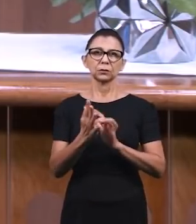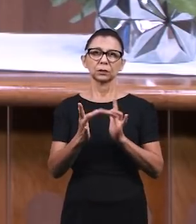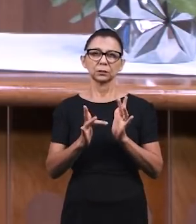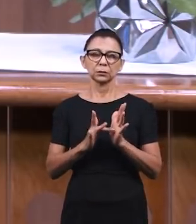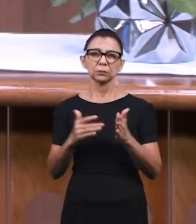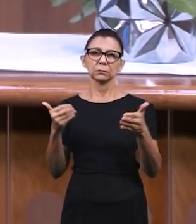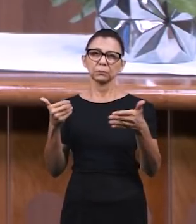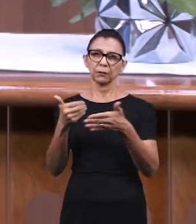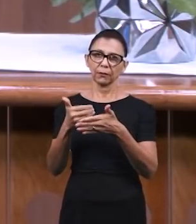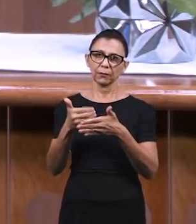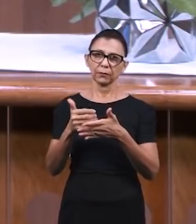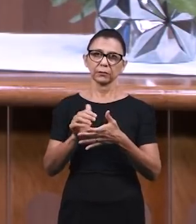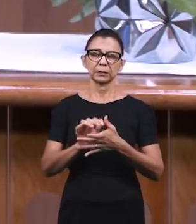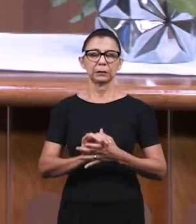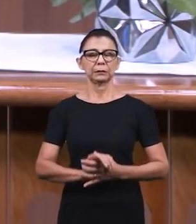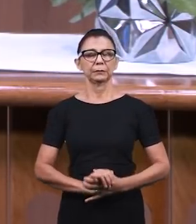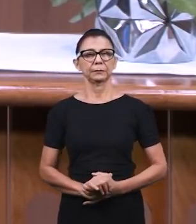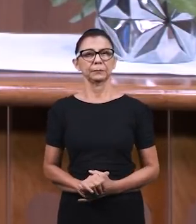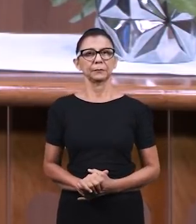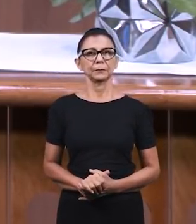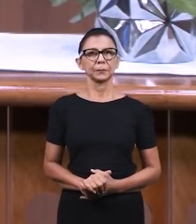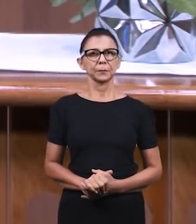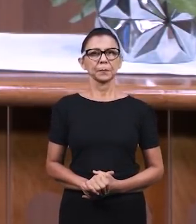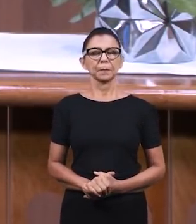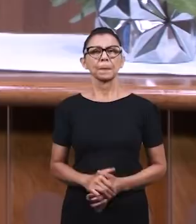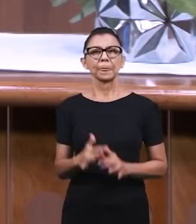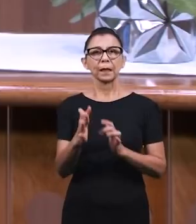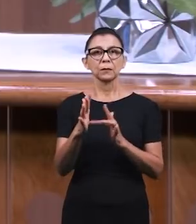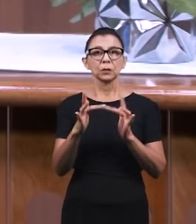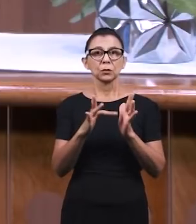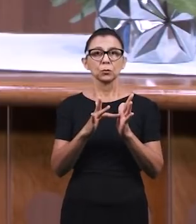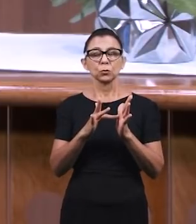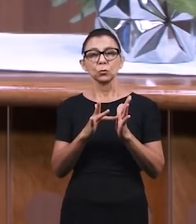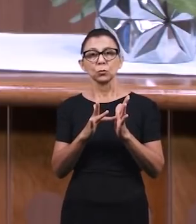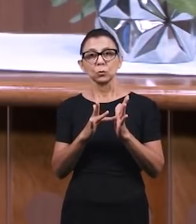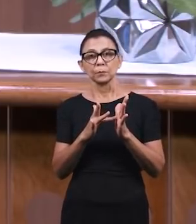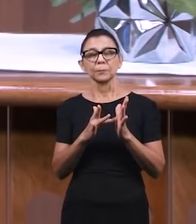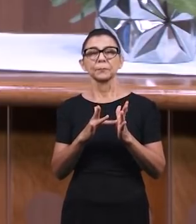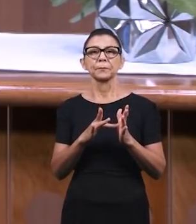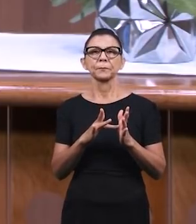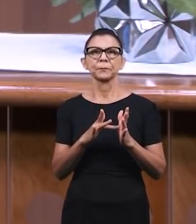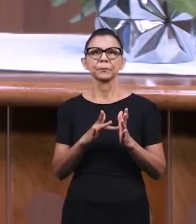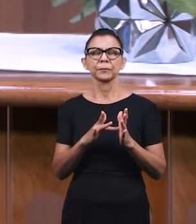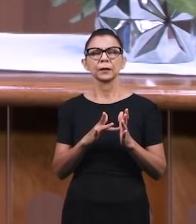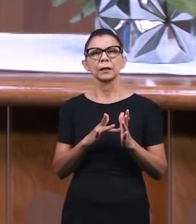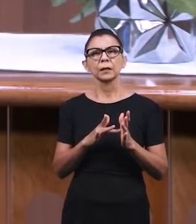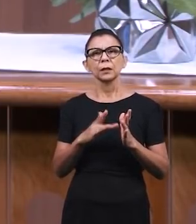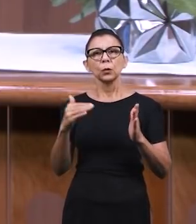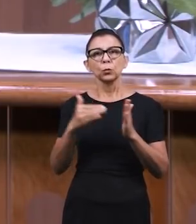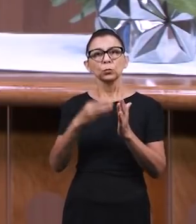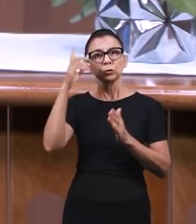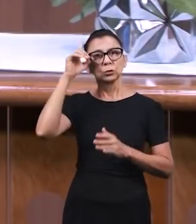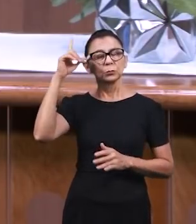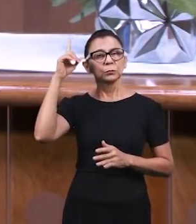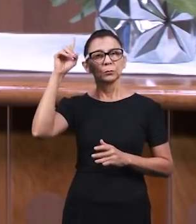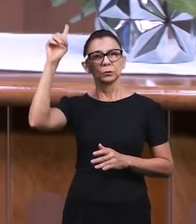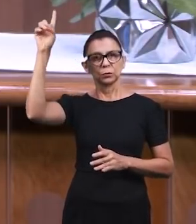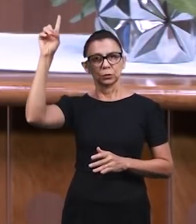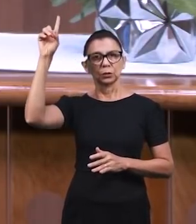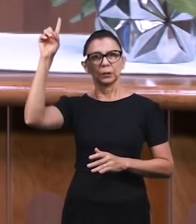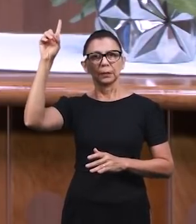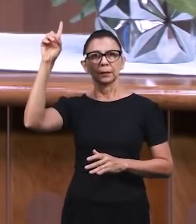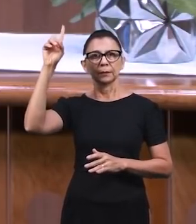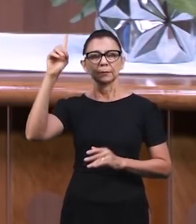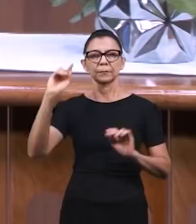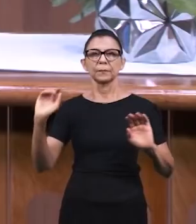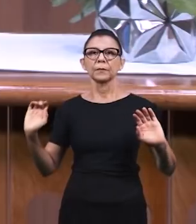ministério de Jesus? Ele aparece no último dia da maior festa do